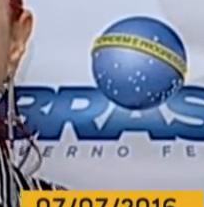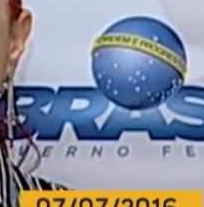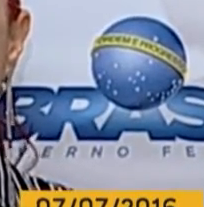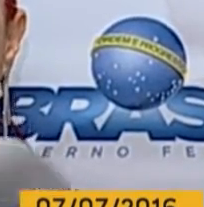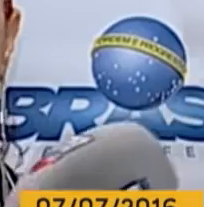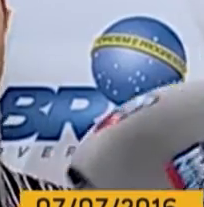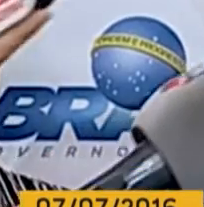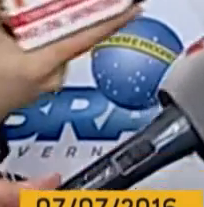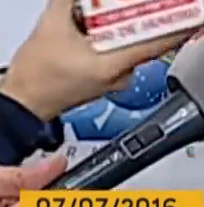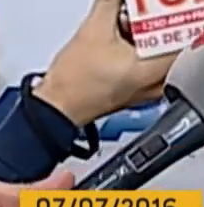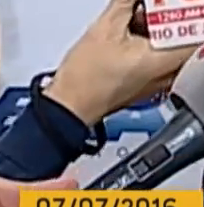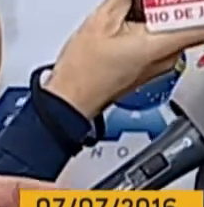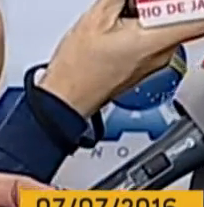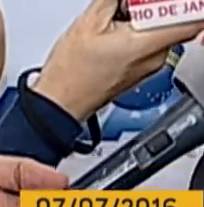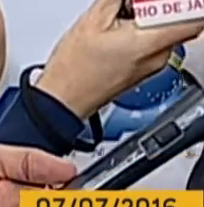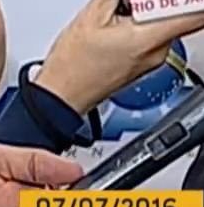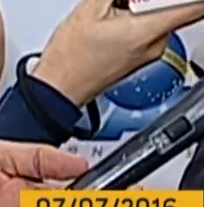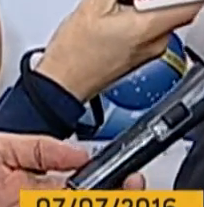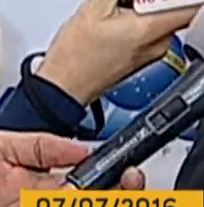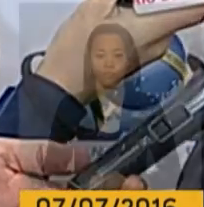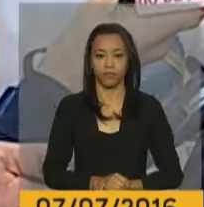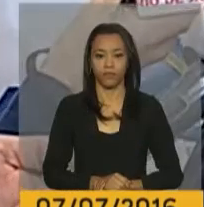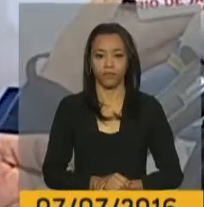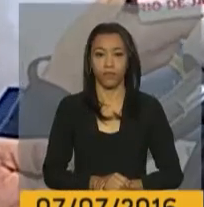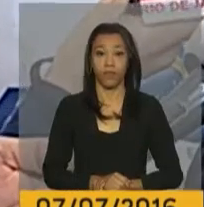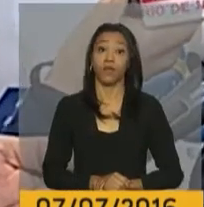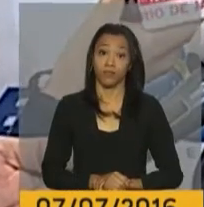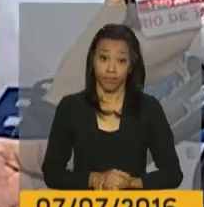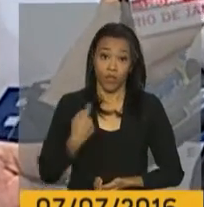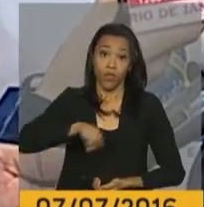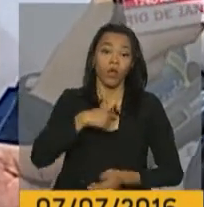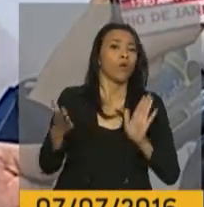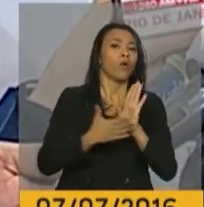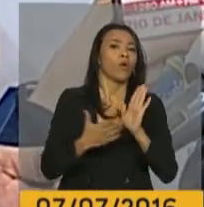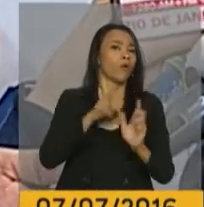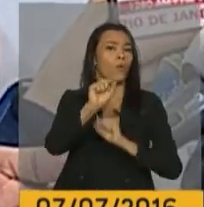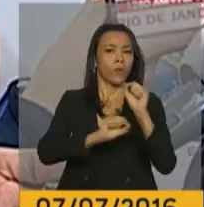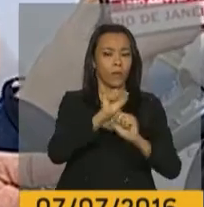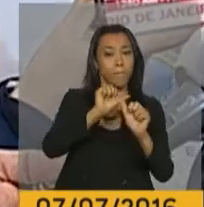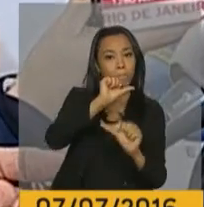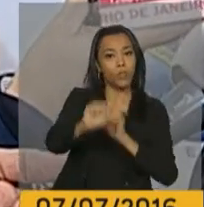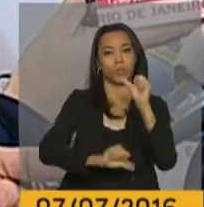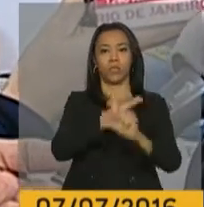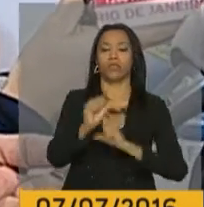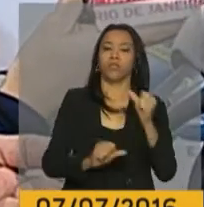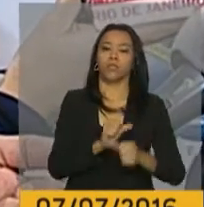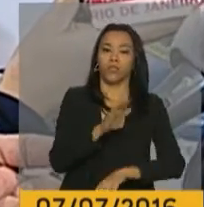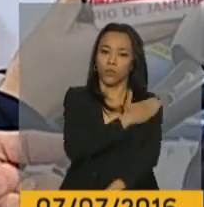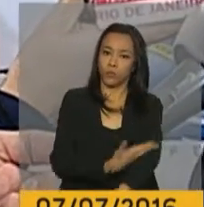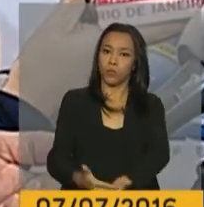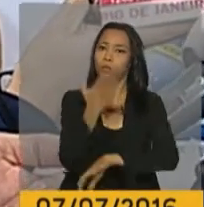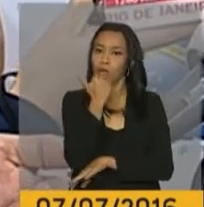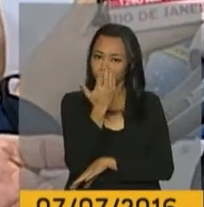adiante nós estamos propondo mudança de hábito alimentar a mudança desse hábito alimentar é uma decisão